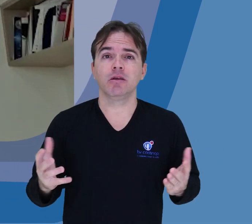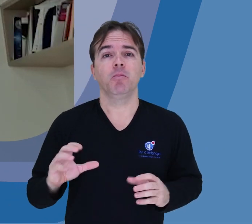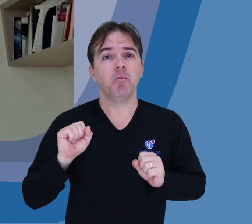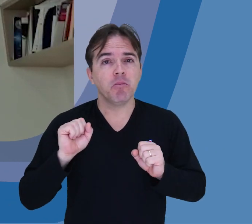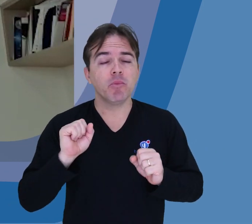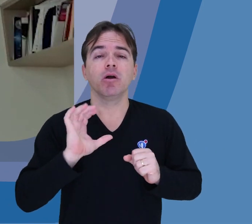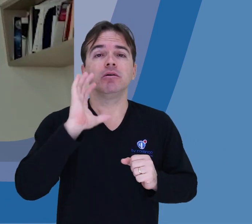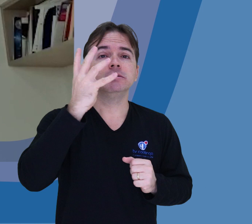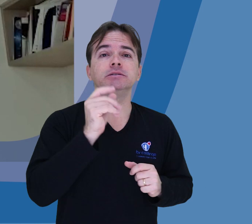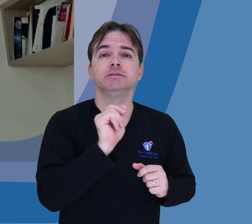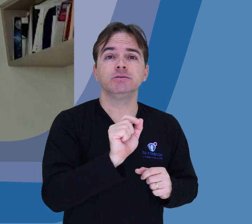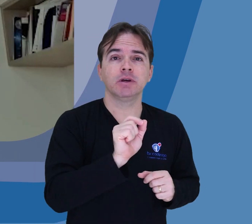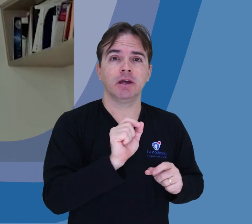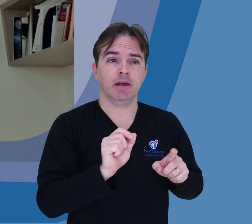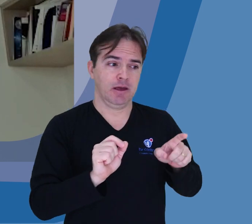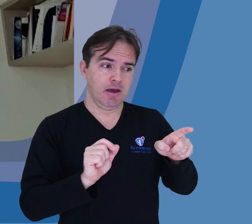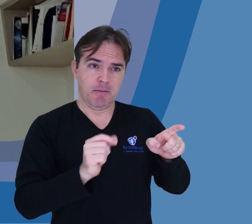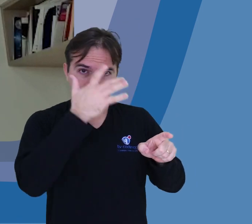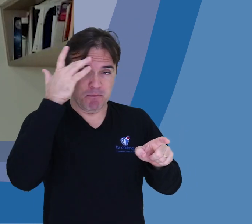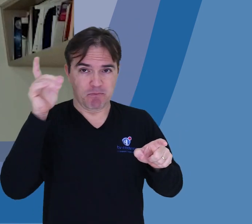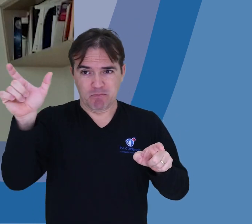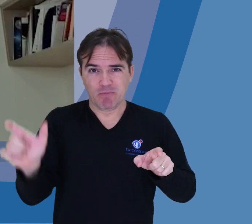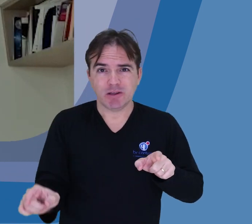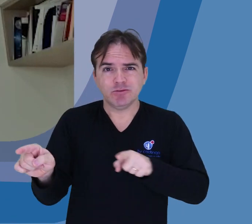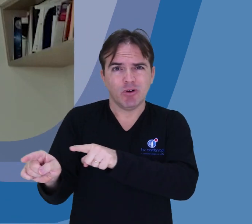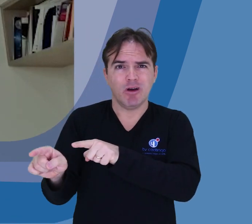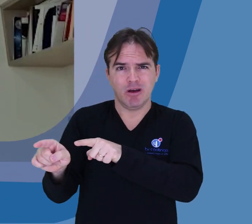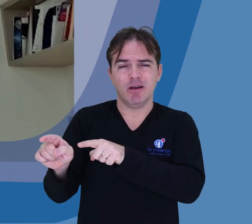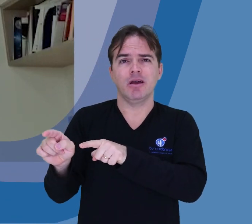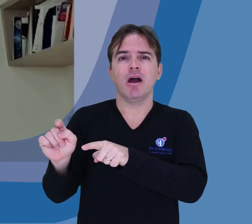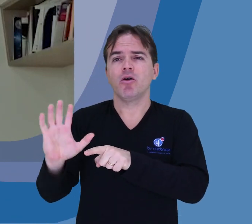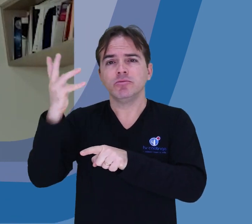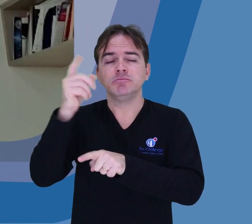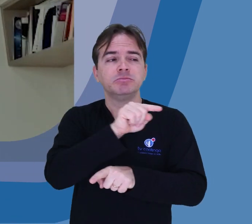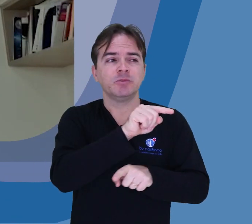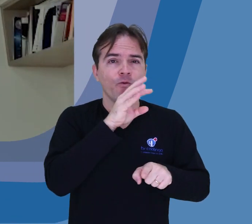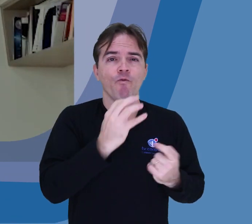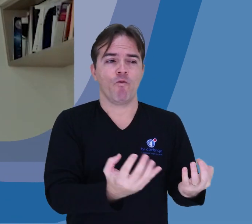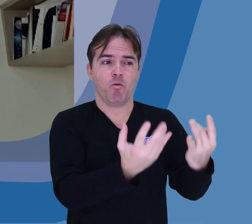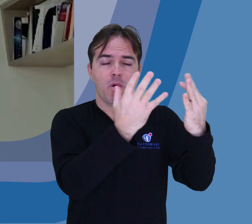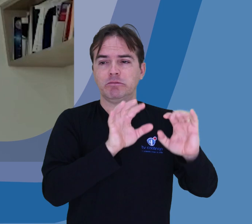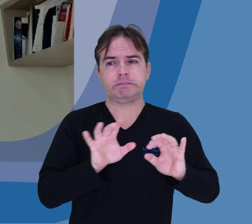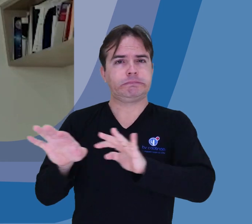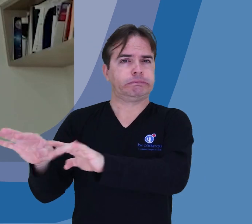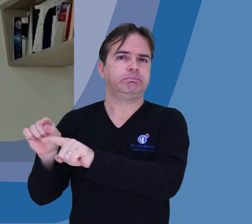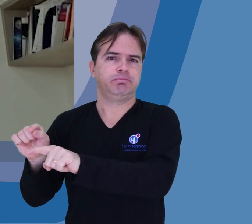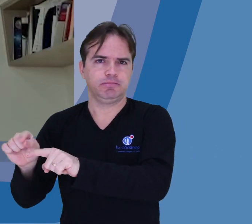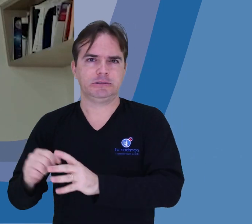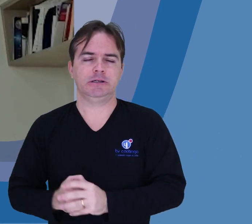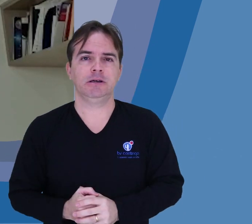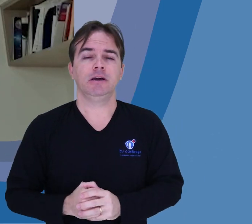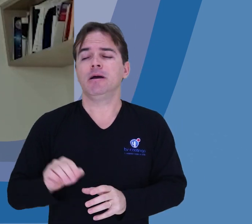respiratório ele pode sofrer sim consequência sair da fumaça quem mais sofre com certeza